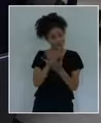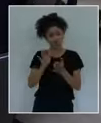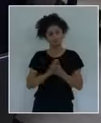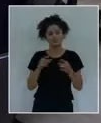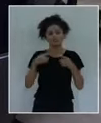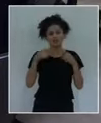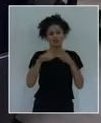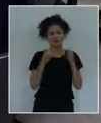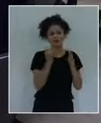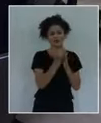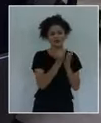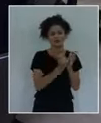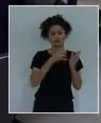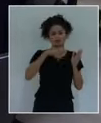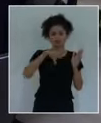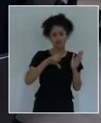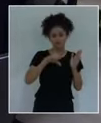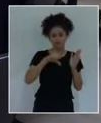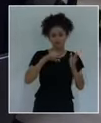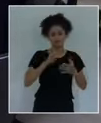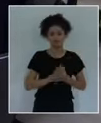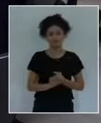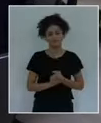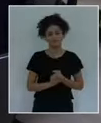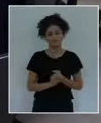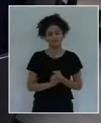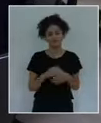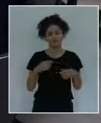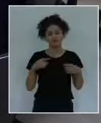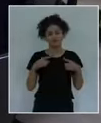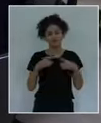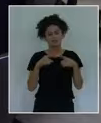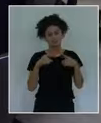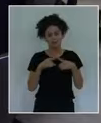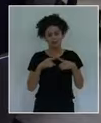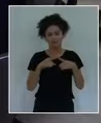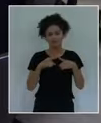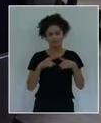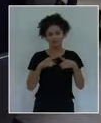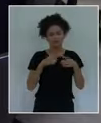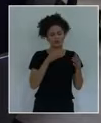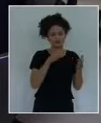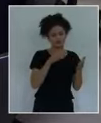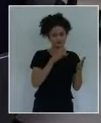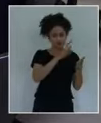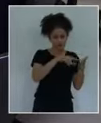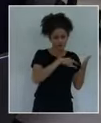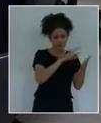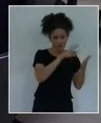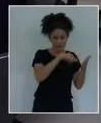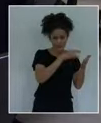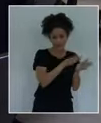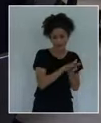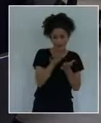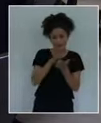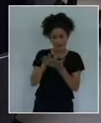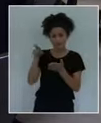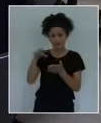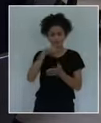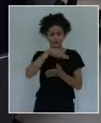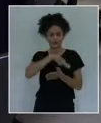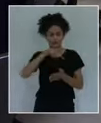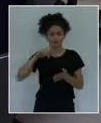Lei Complementar 102 de 2008, bem como a remessa dos autos ao Ministério Público para a